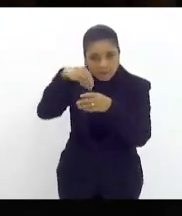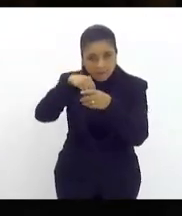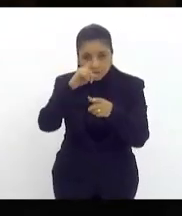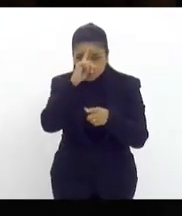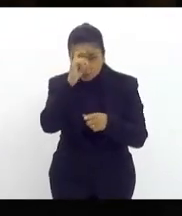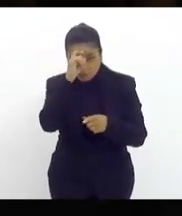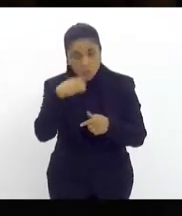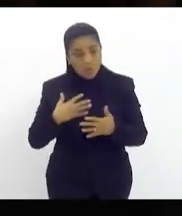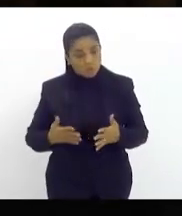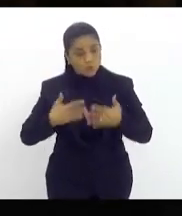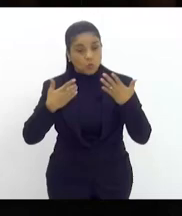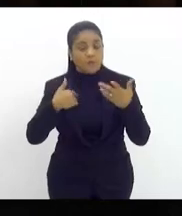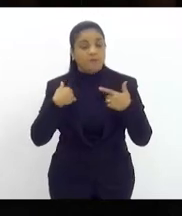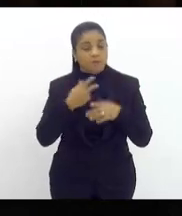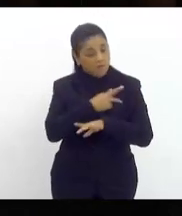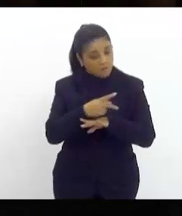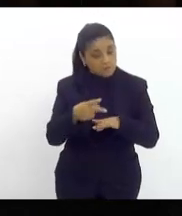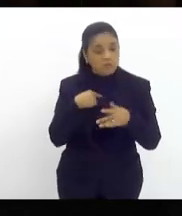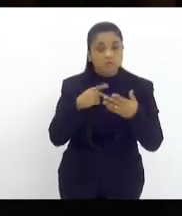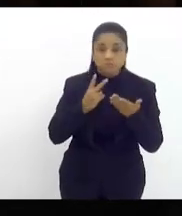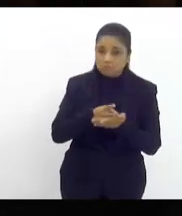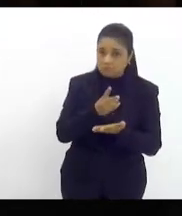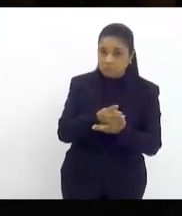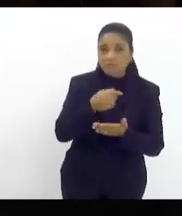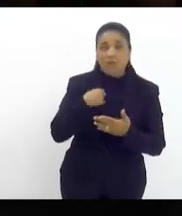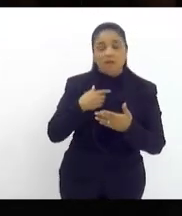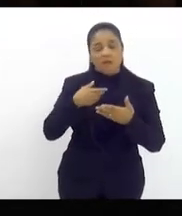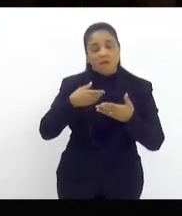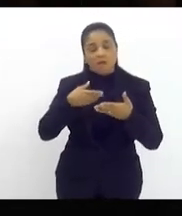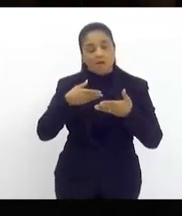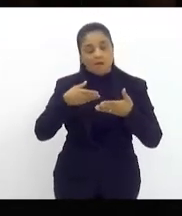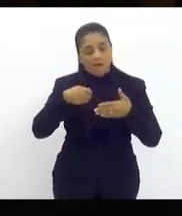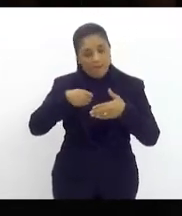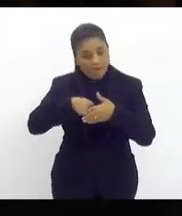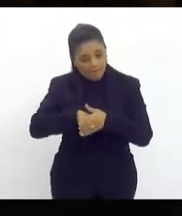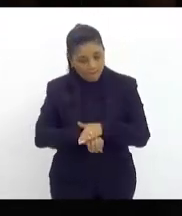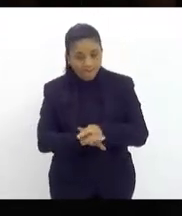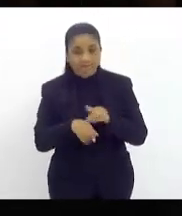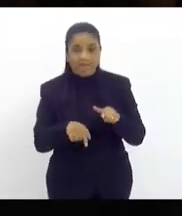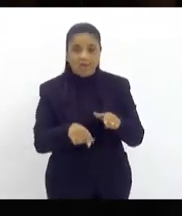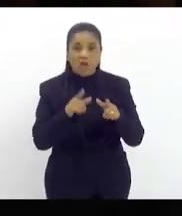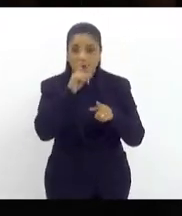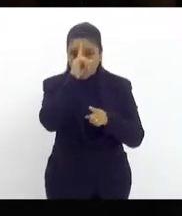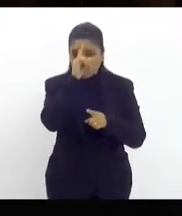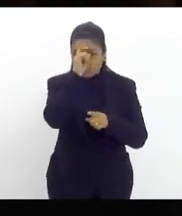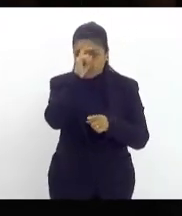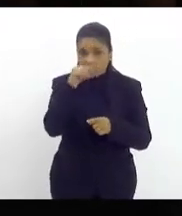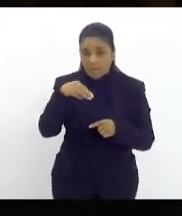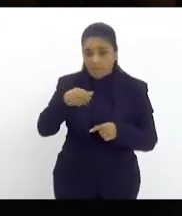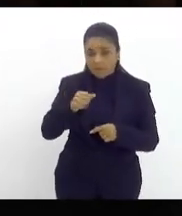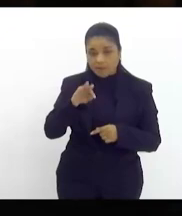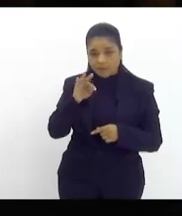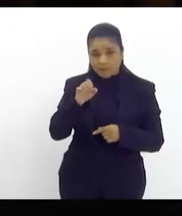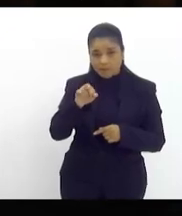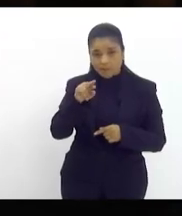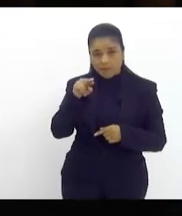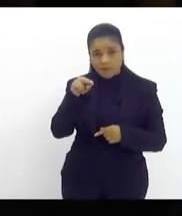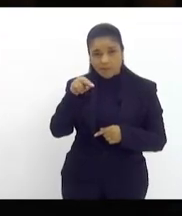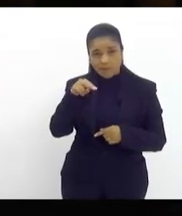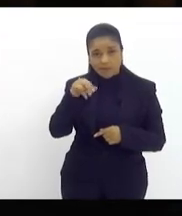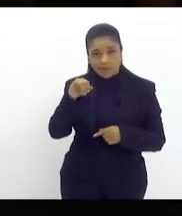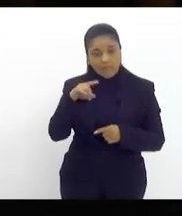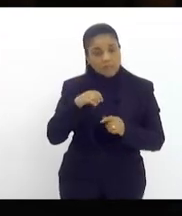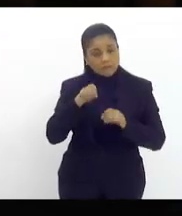porque faço visitas cotidianas a maternidades e a hospitais. E eu fiquei surpresa com a estrutura